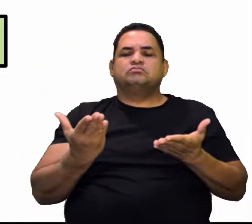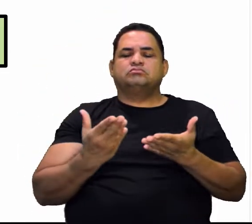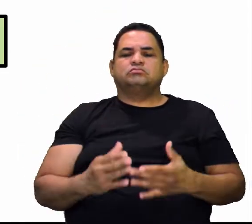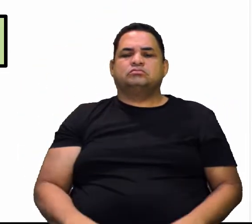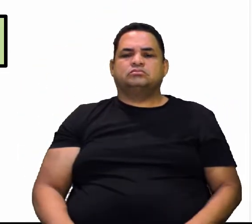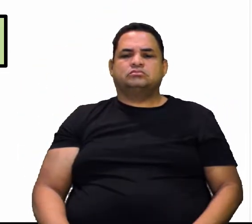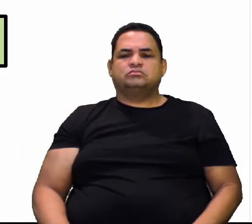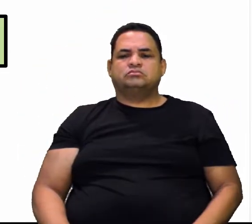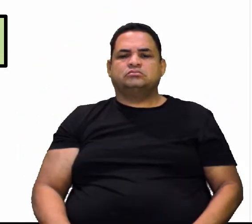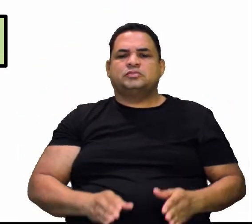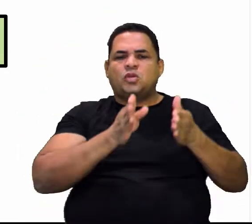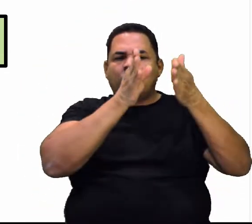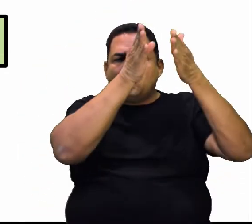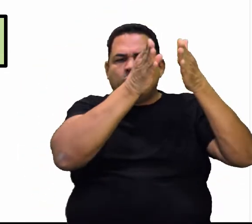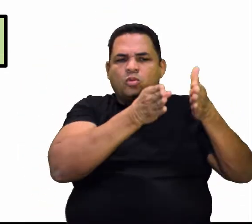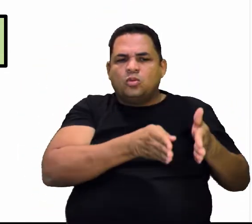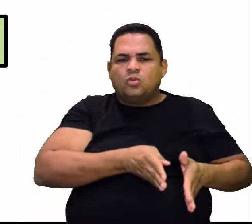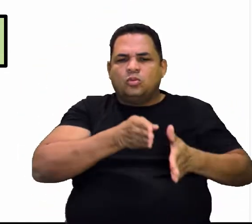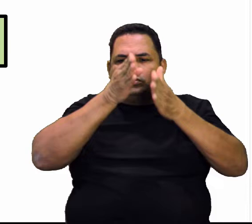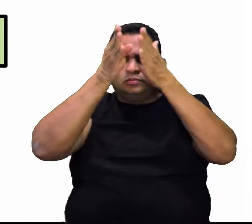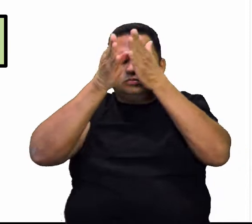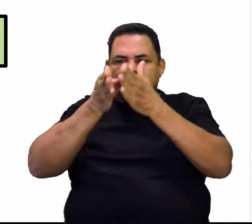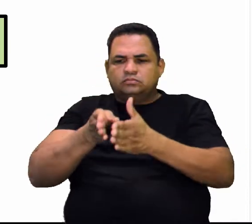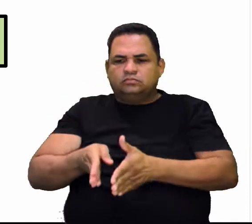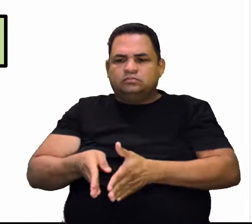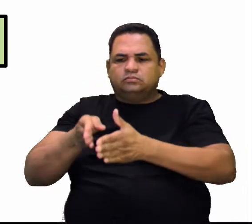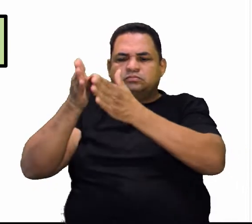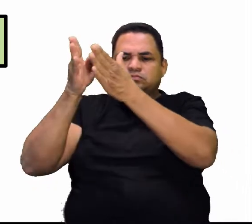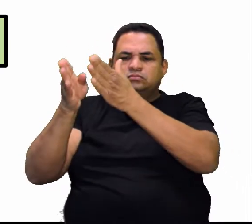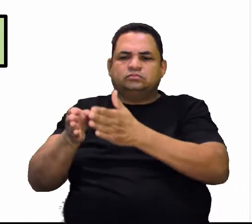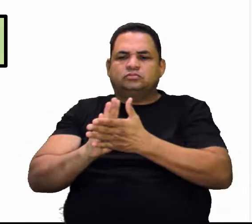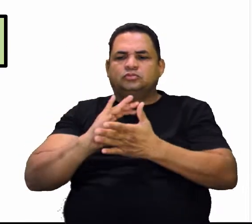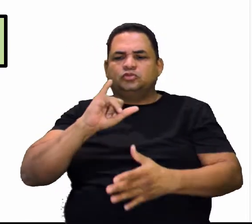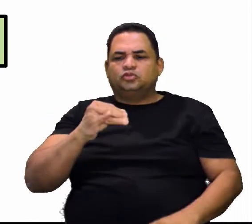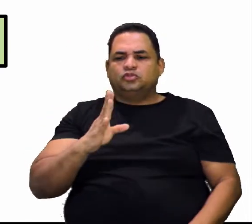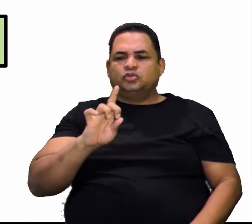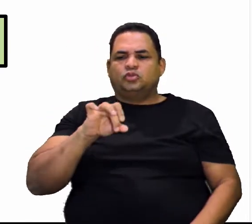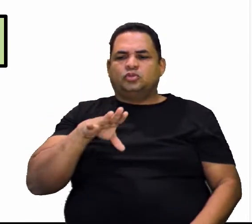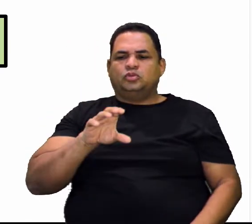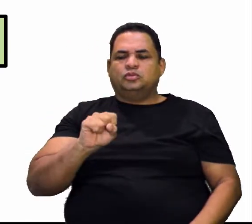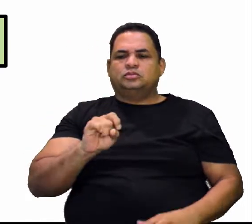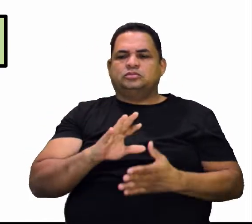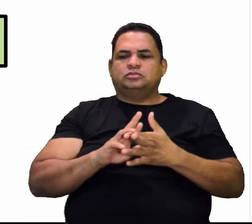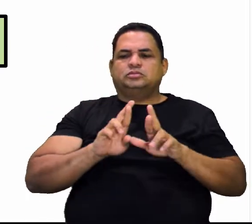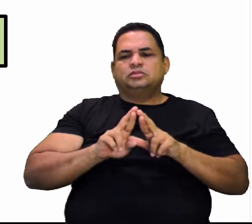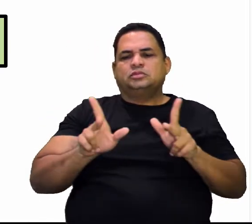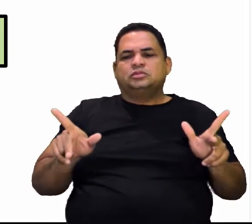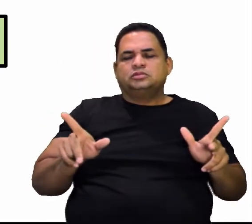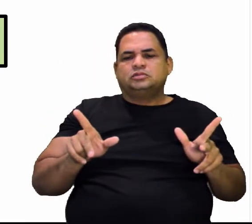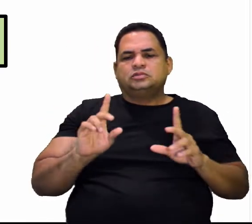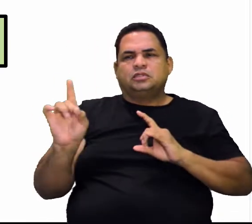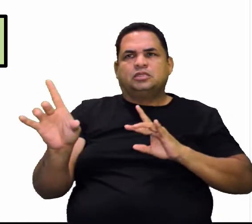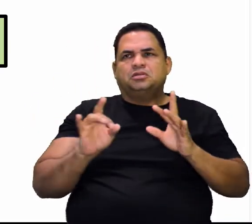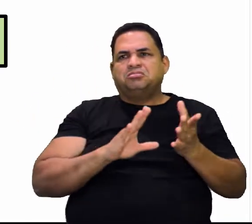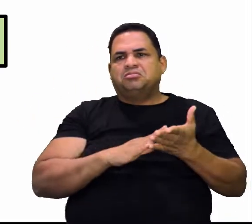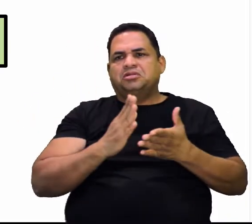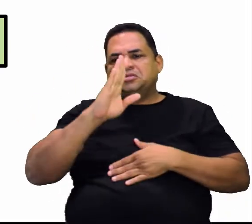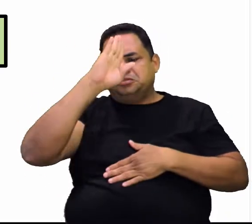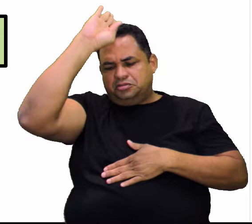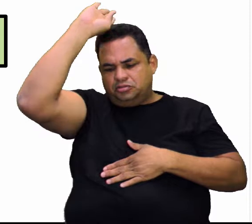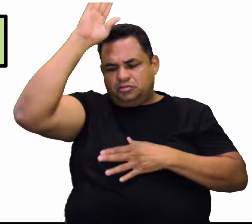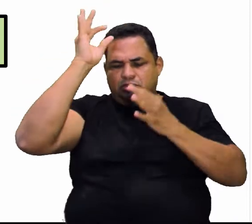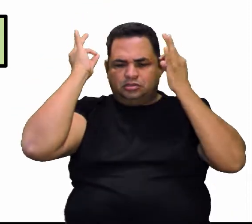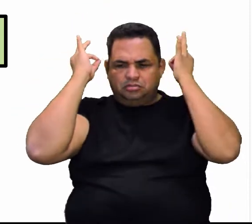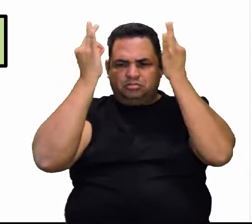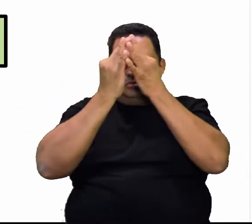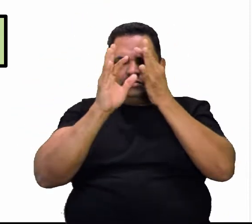romana? As colunas romanas, as colunas jônias, a diferença de uma coluna romana para uma coluna grega, tudo